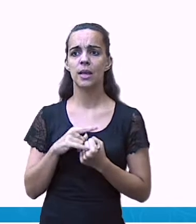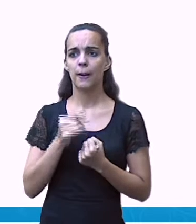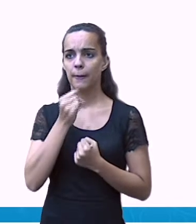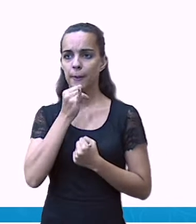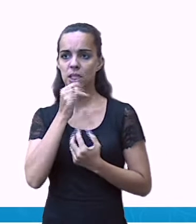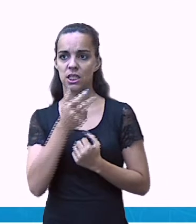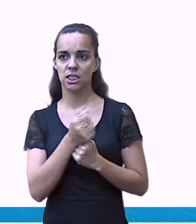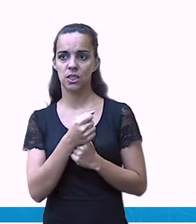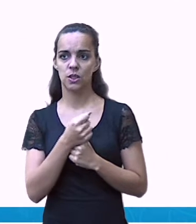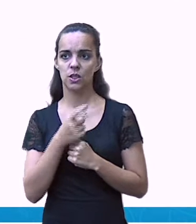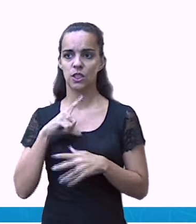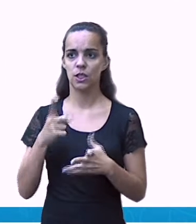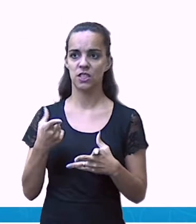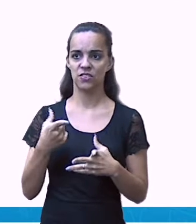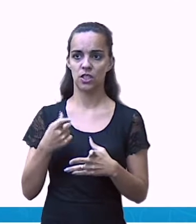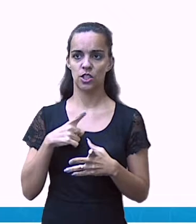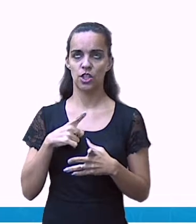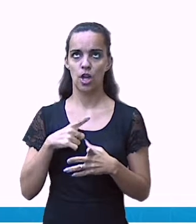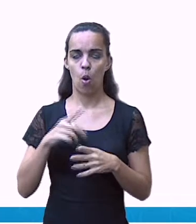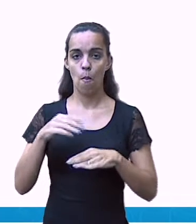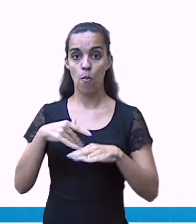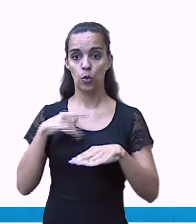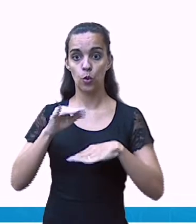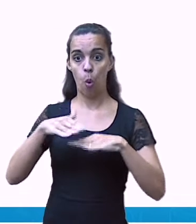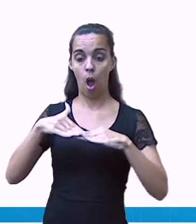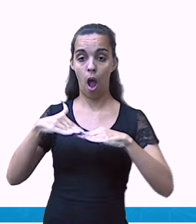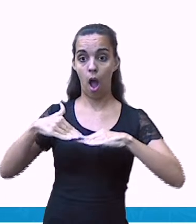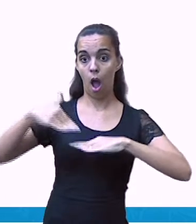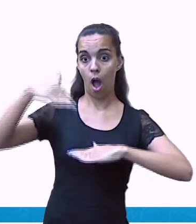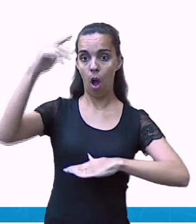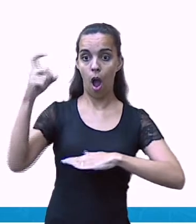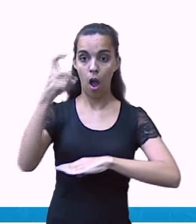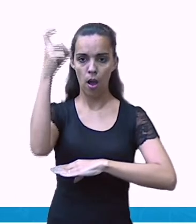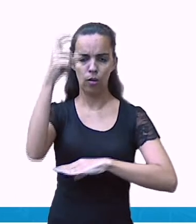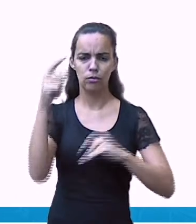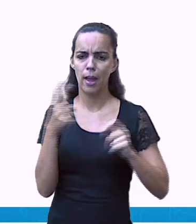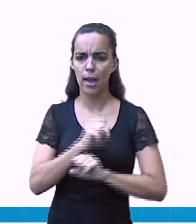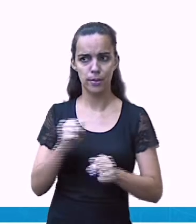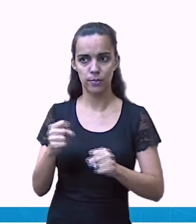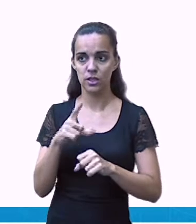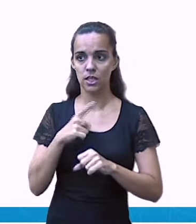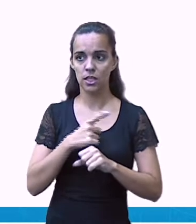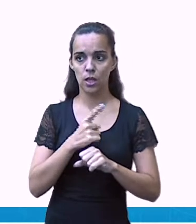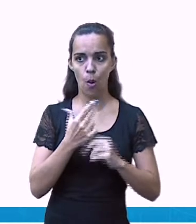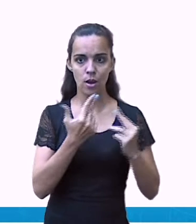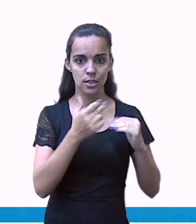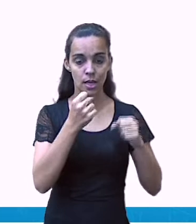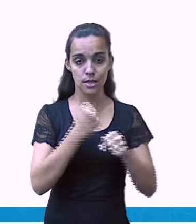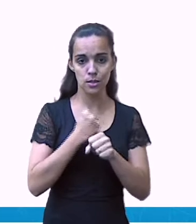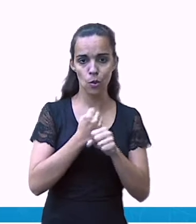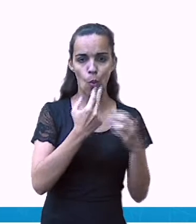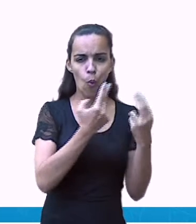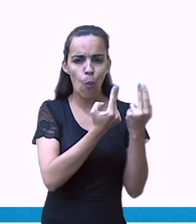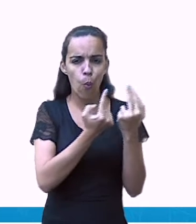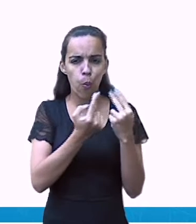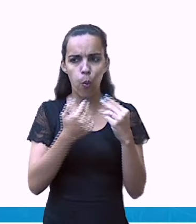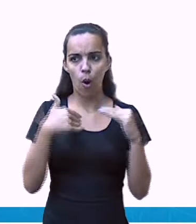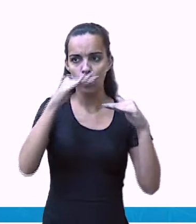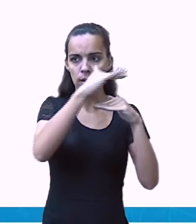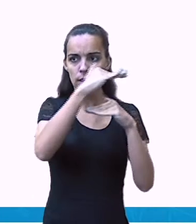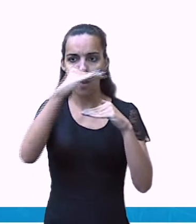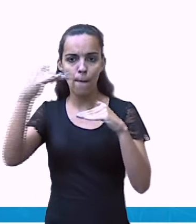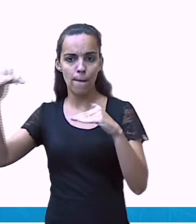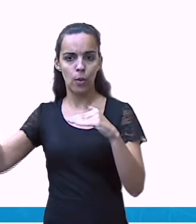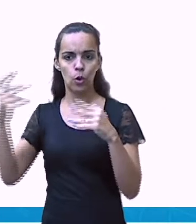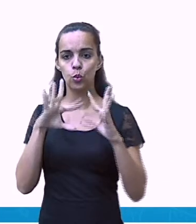construir as casas muito, verticalmente, para cima. Então, elas eram feitas todas na mesma estrutura, do